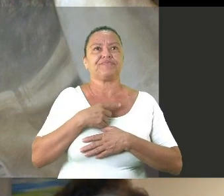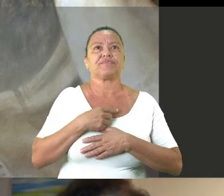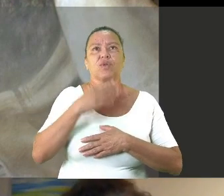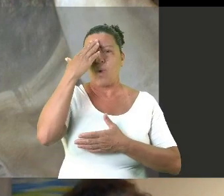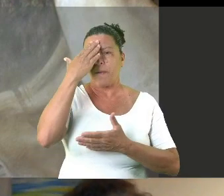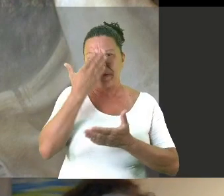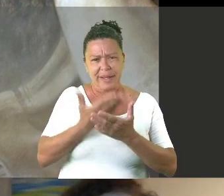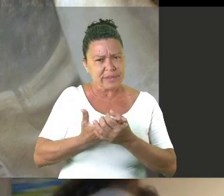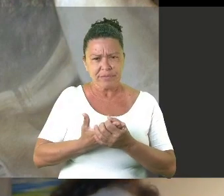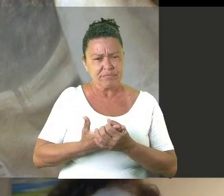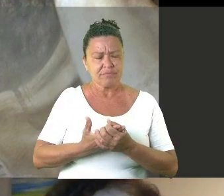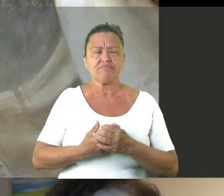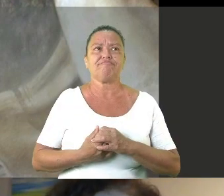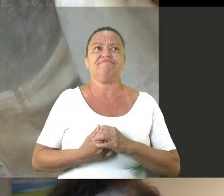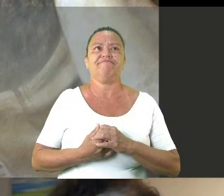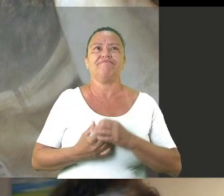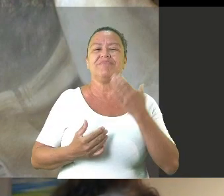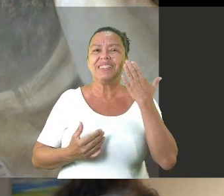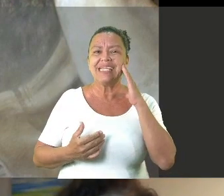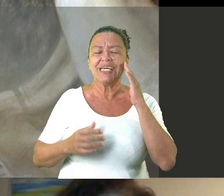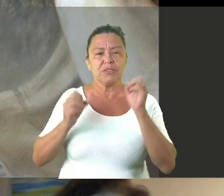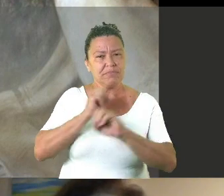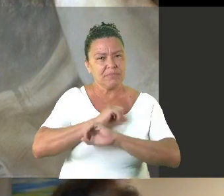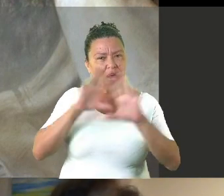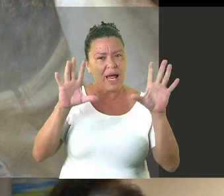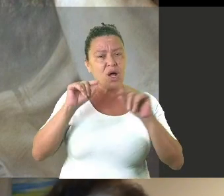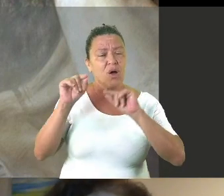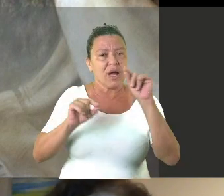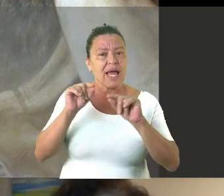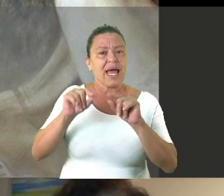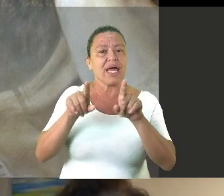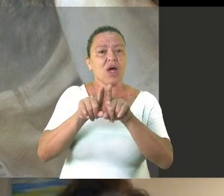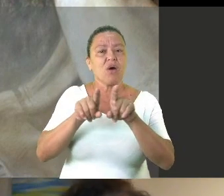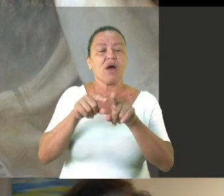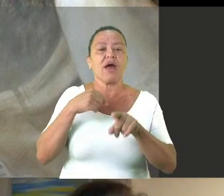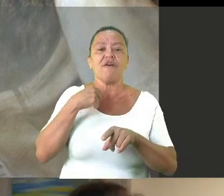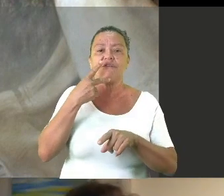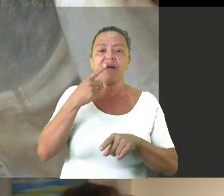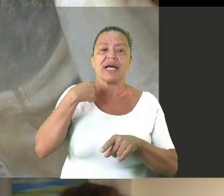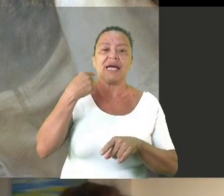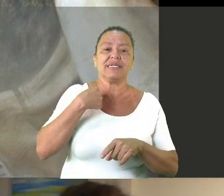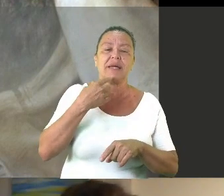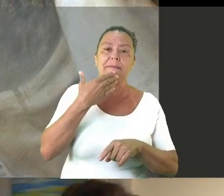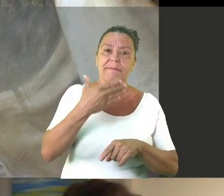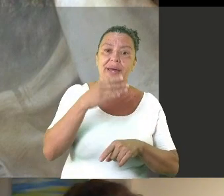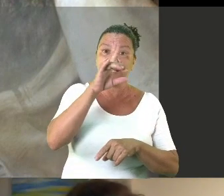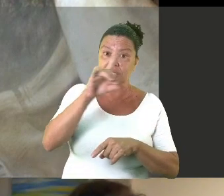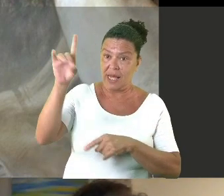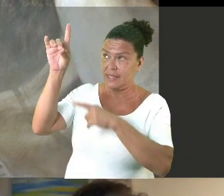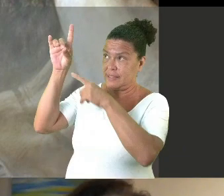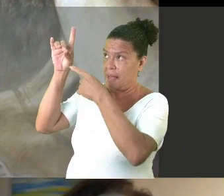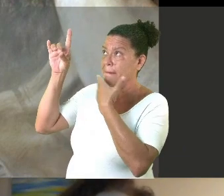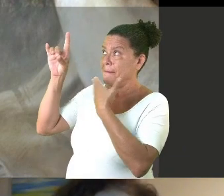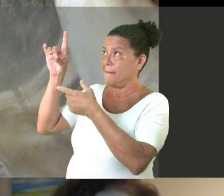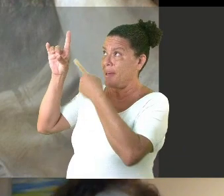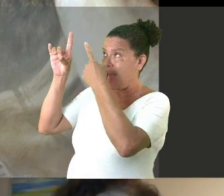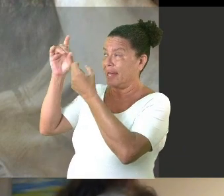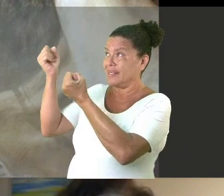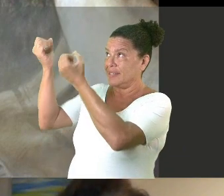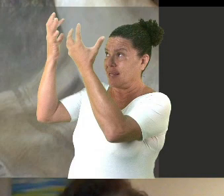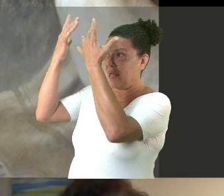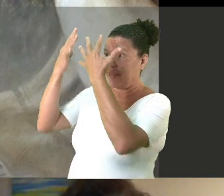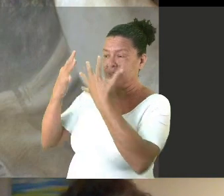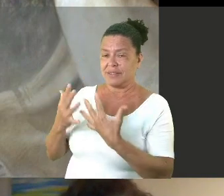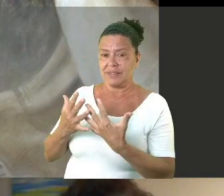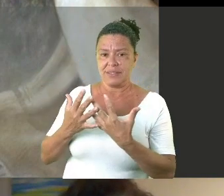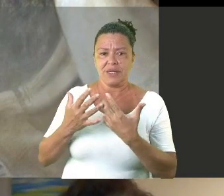crença, uma interpretação de que, da mesma forma que a gente pede a Deus que nos envie